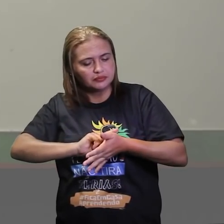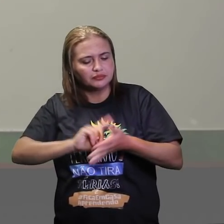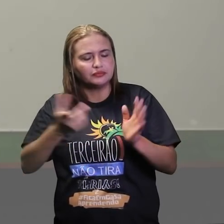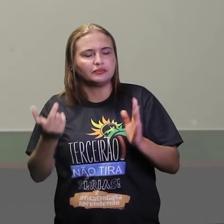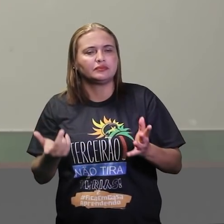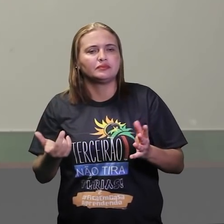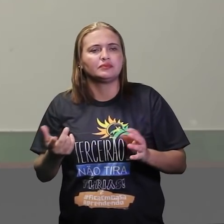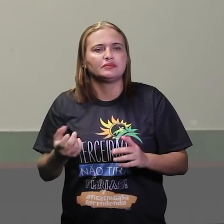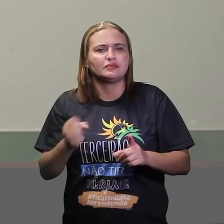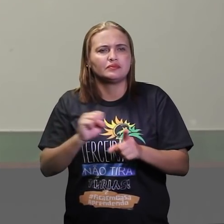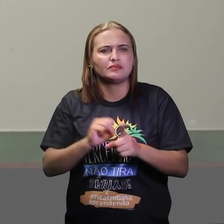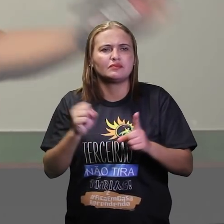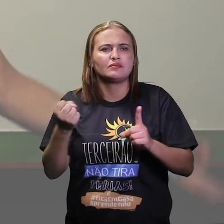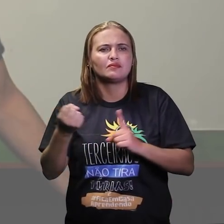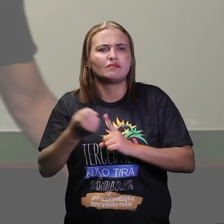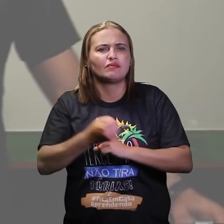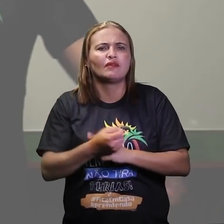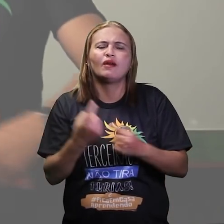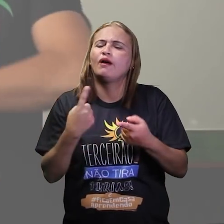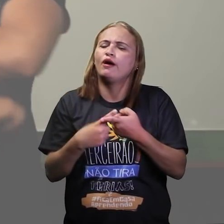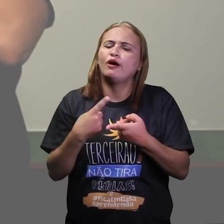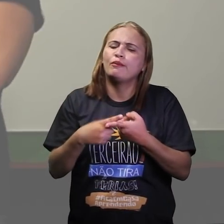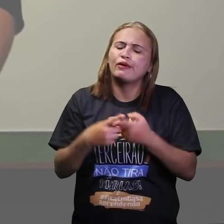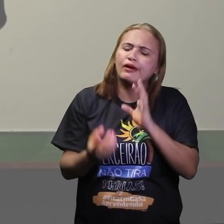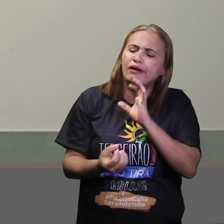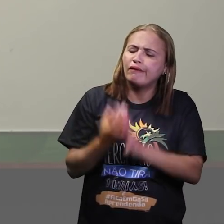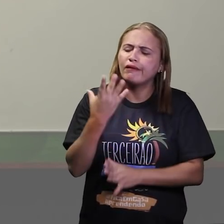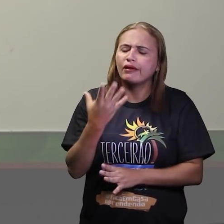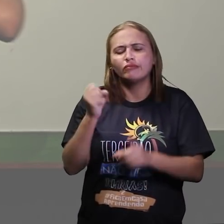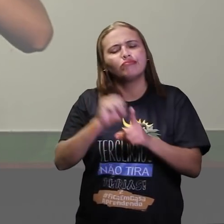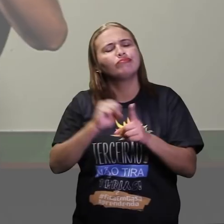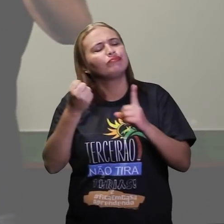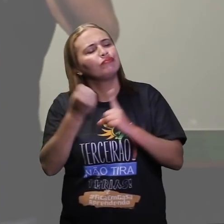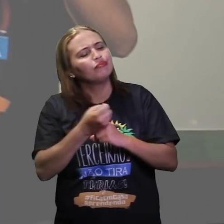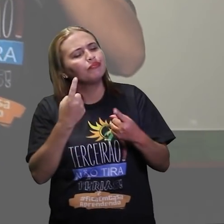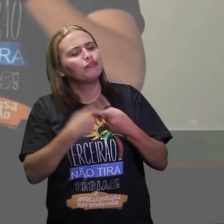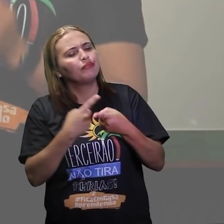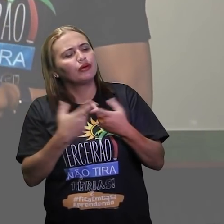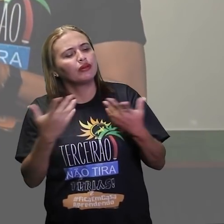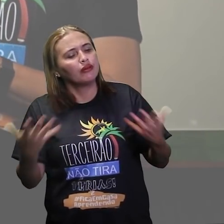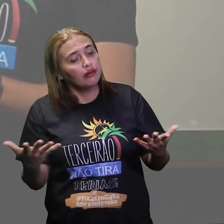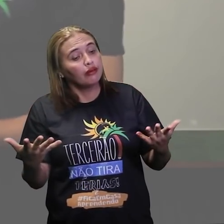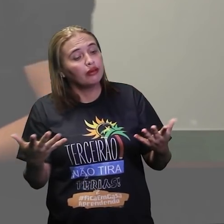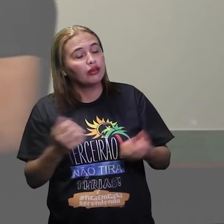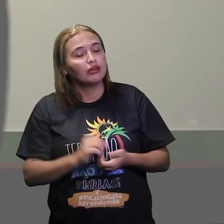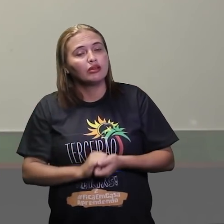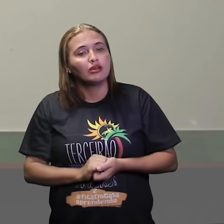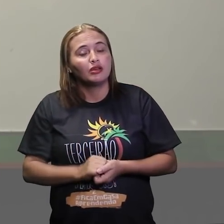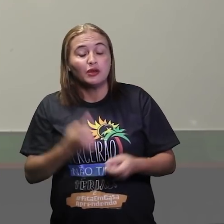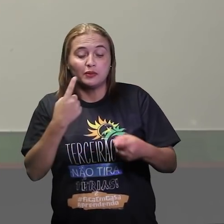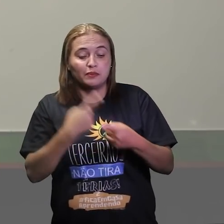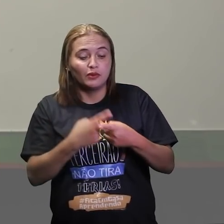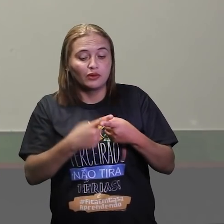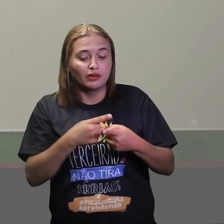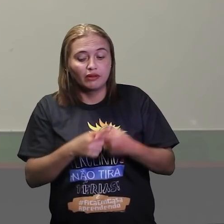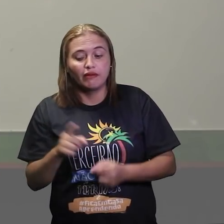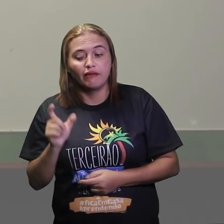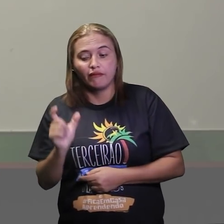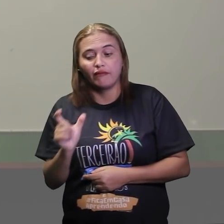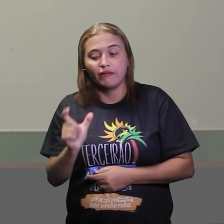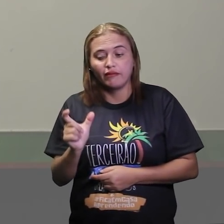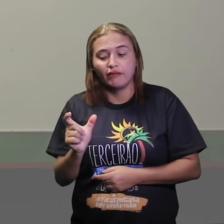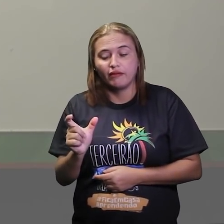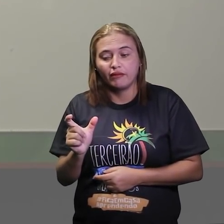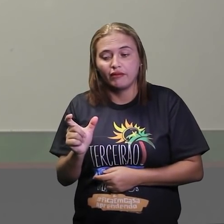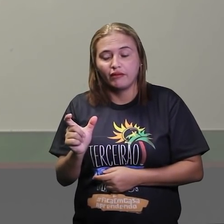mas André, para que então que eu vou formar essa bendita sociedade? Tu vai formar essa bendita sociedade porque no estado de natureza o homem vive